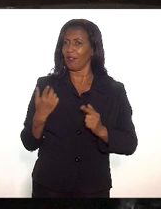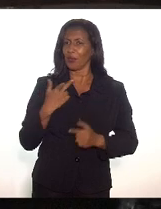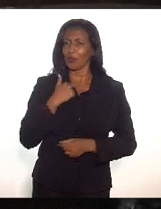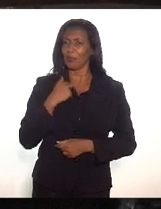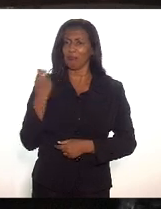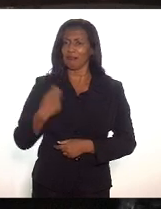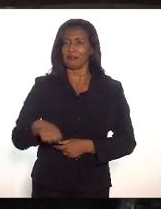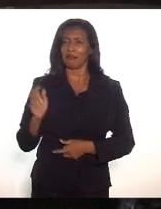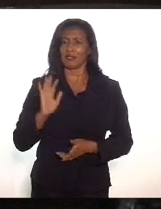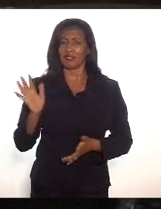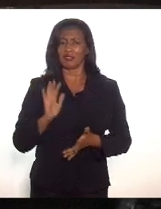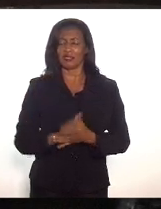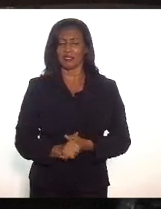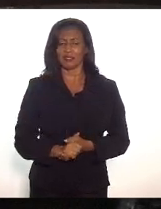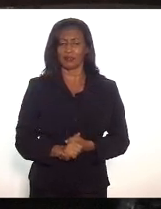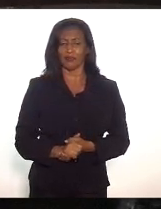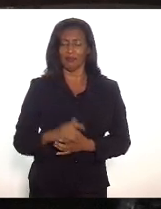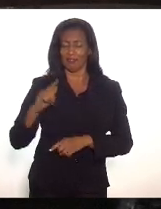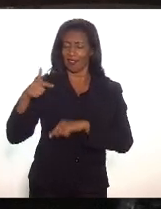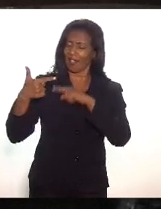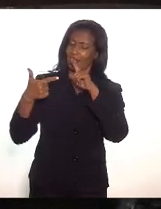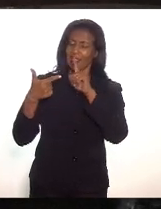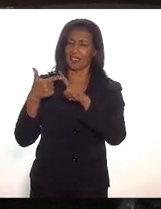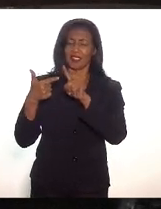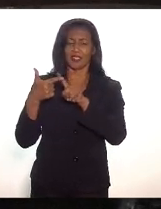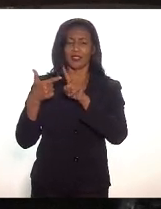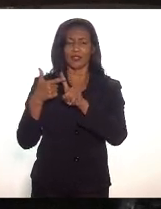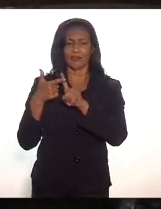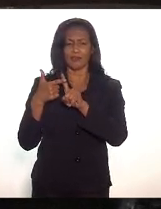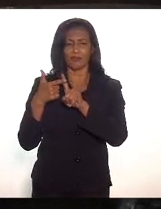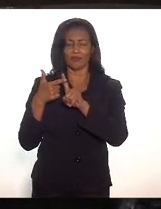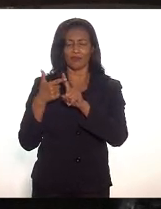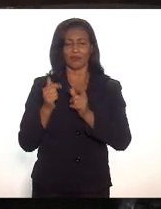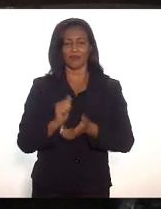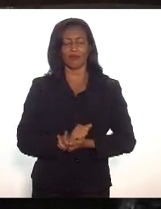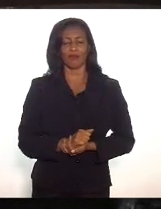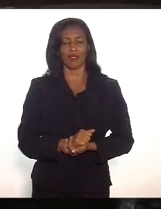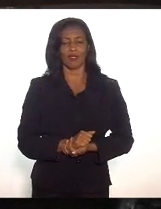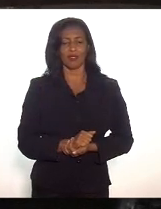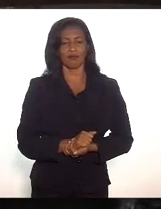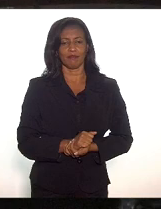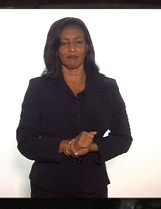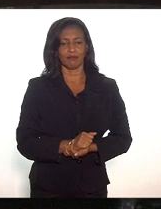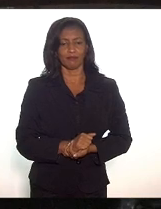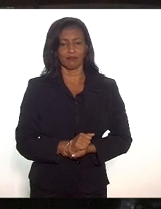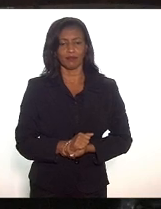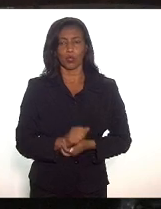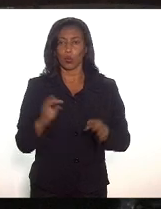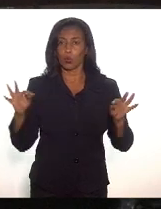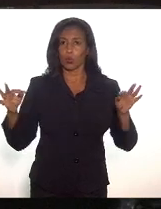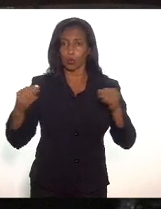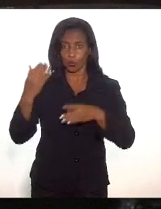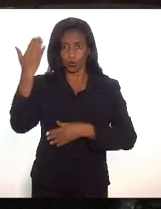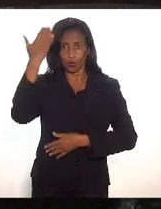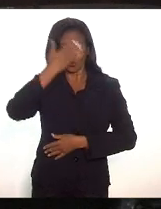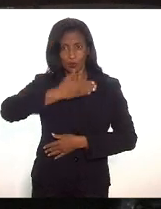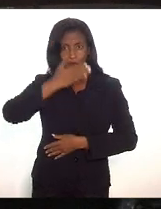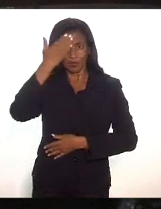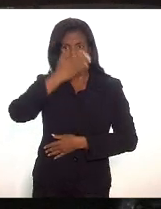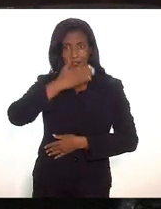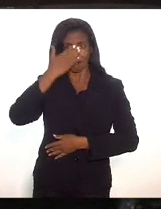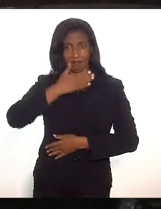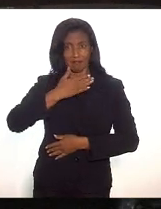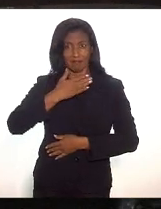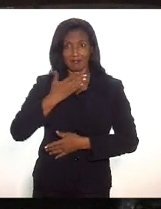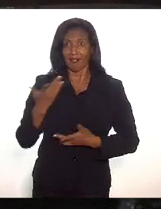questão. A segunda, cidadãos, aqui presentes, a